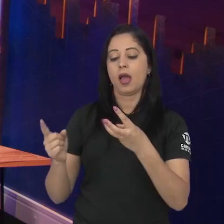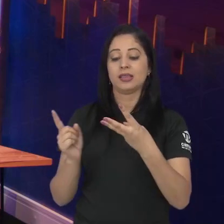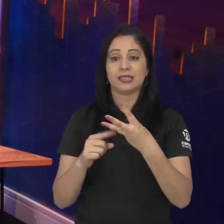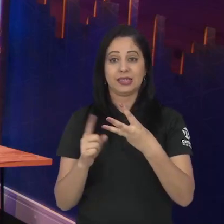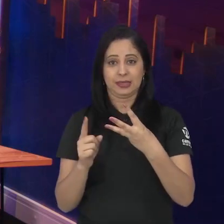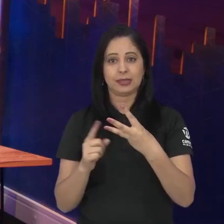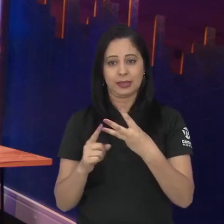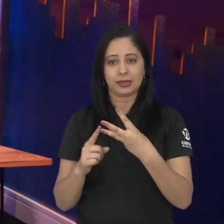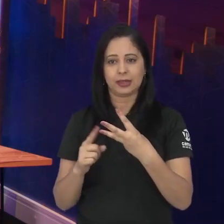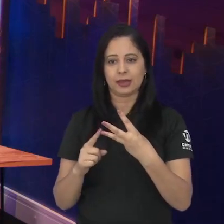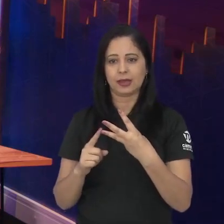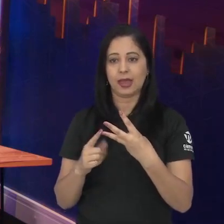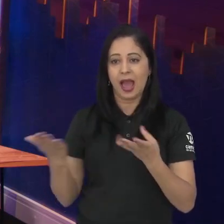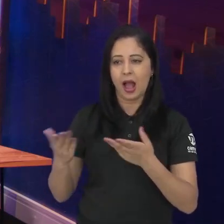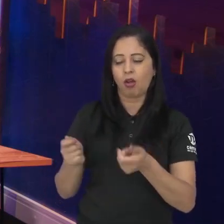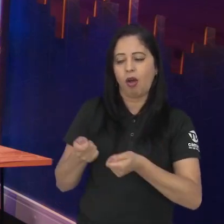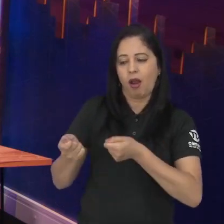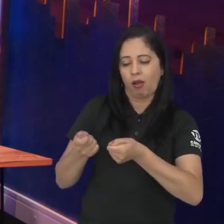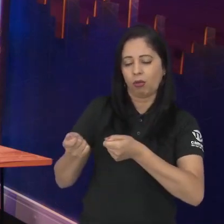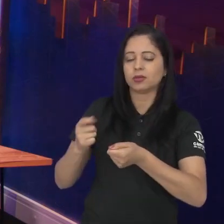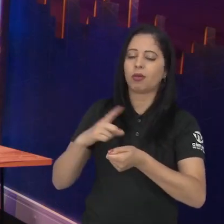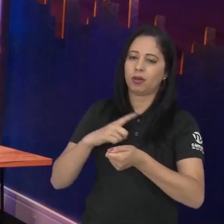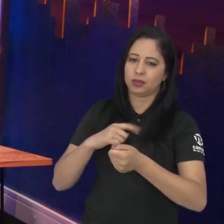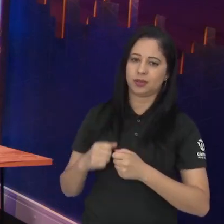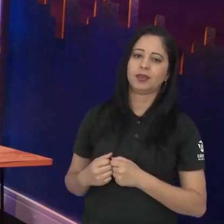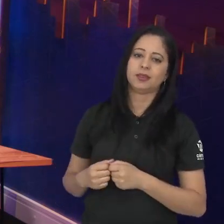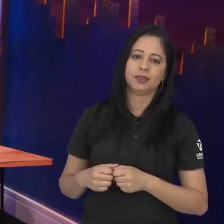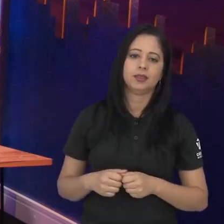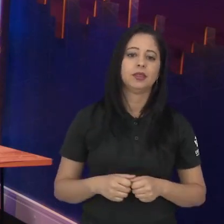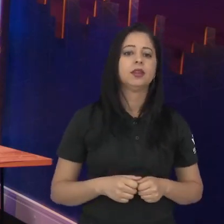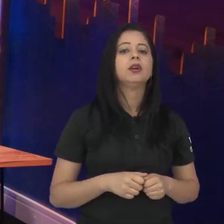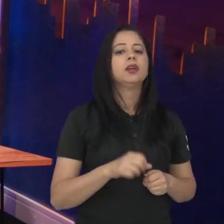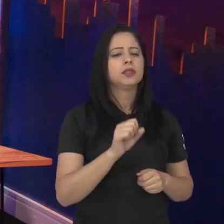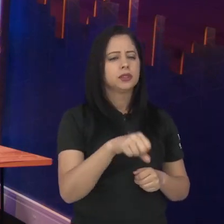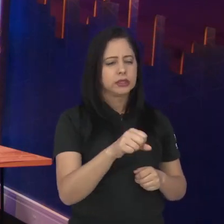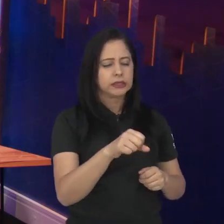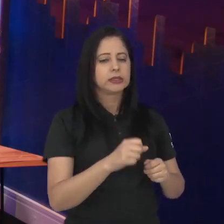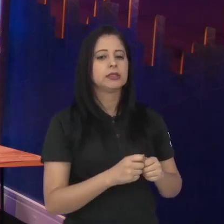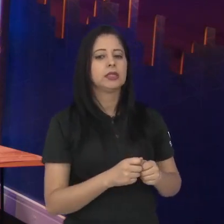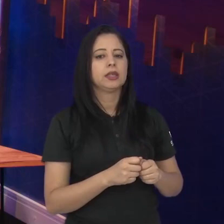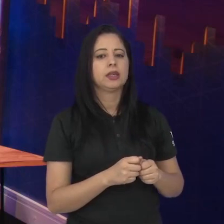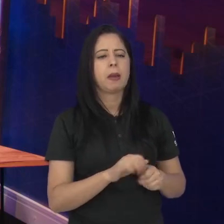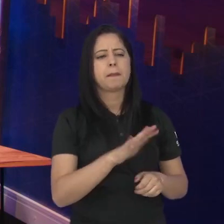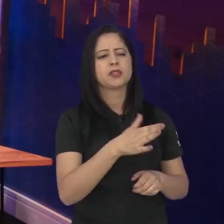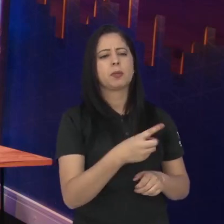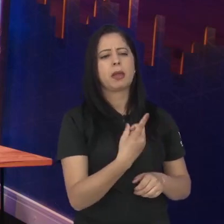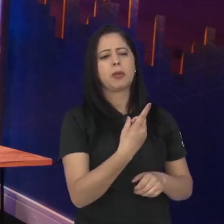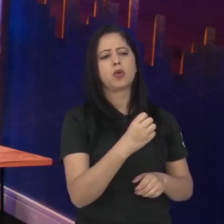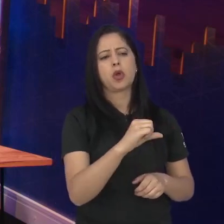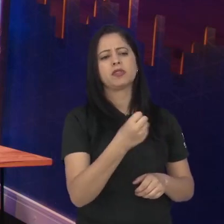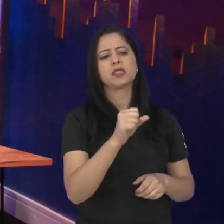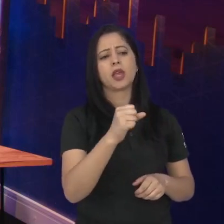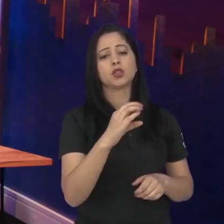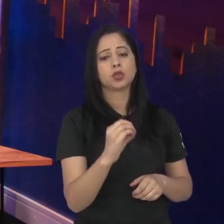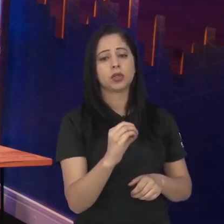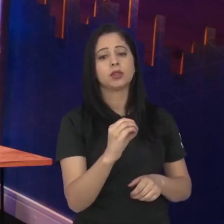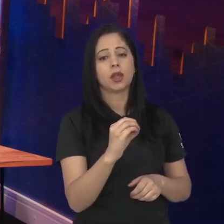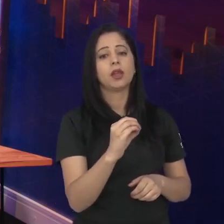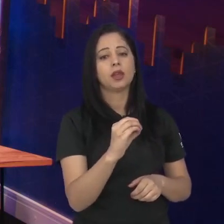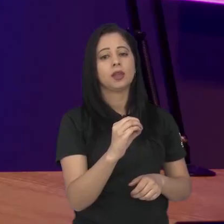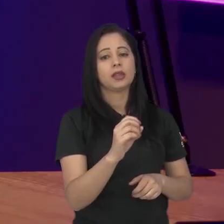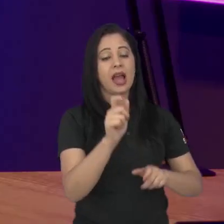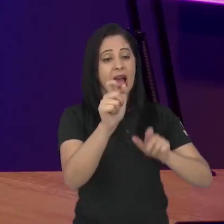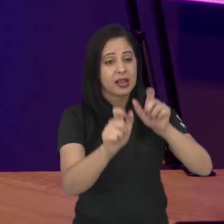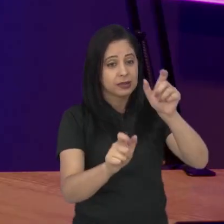ela tá controlada também, né? Exatamente. E também é recente, se eu não me engano, da década de 80. Foi quando, né,